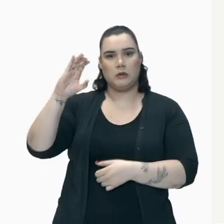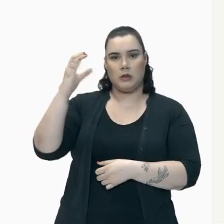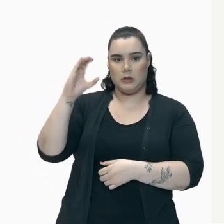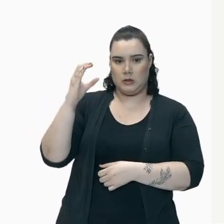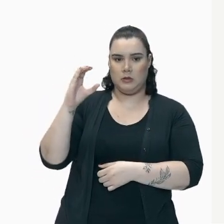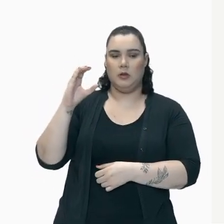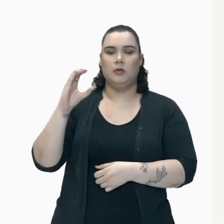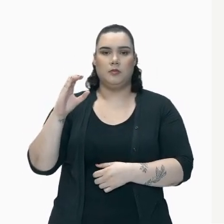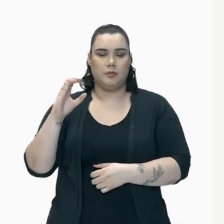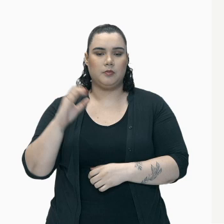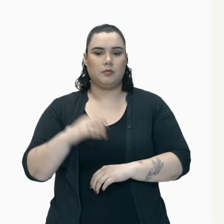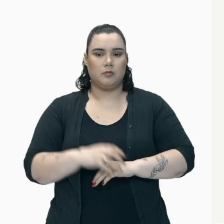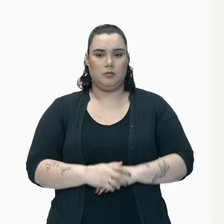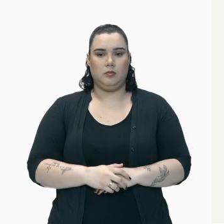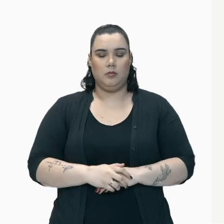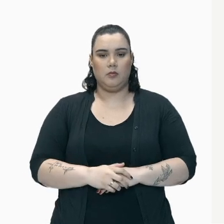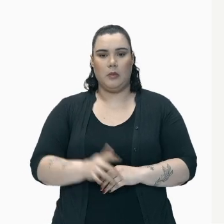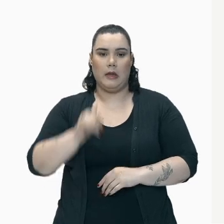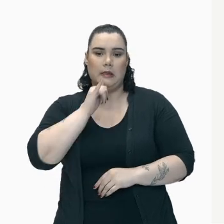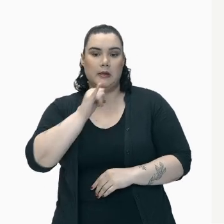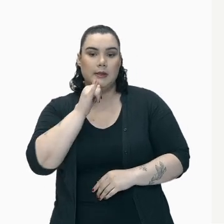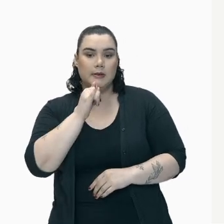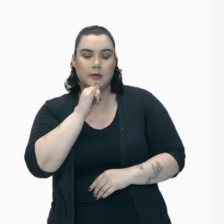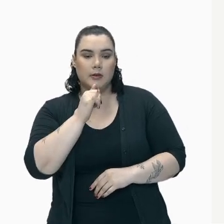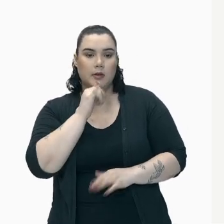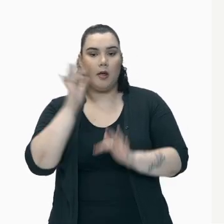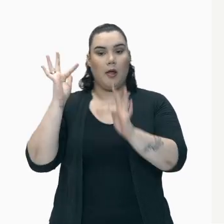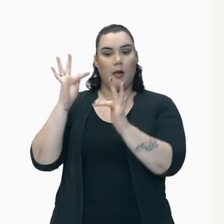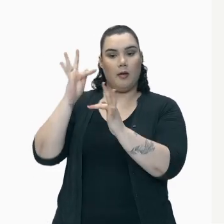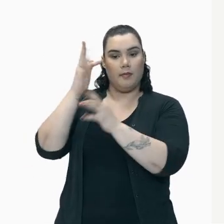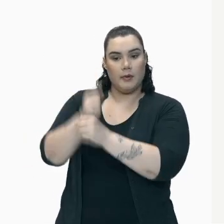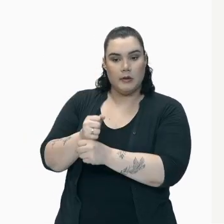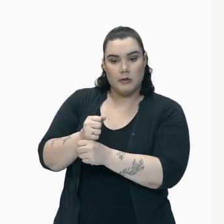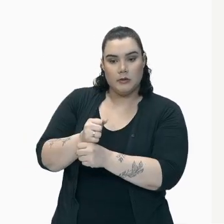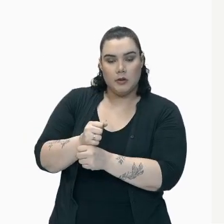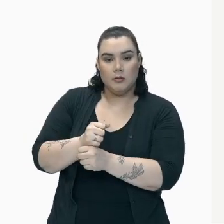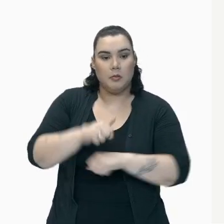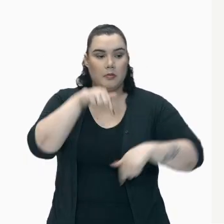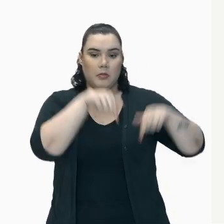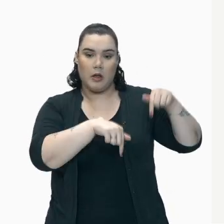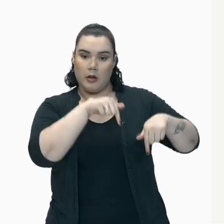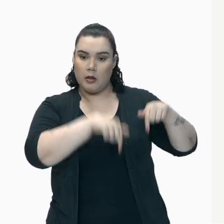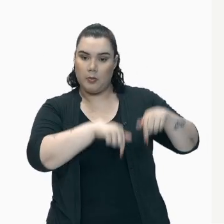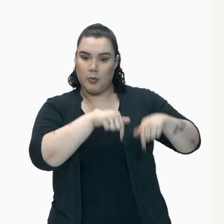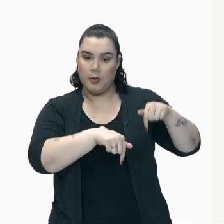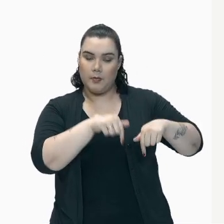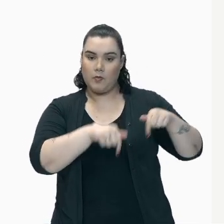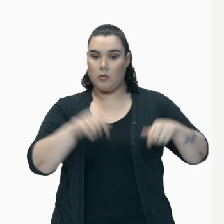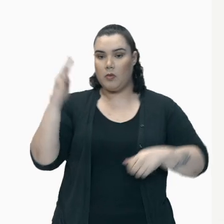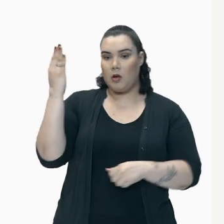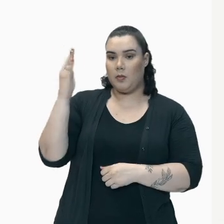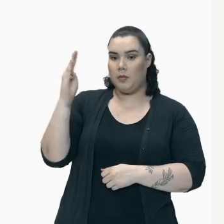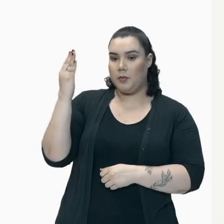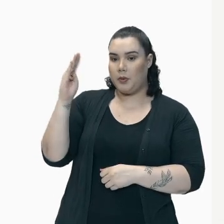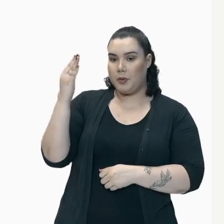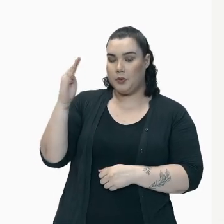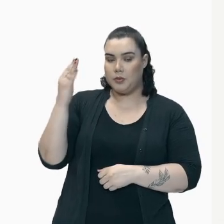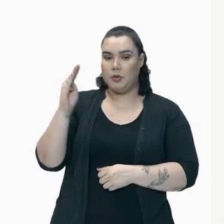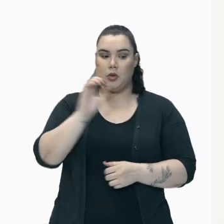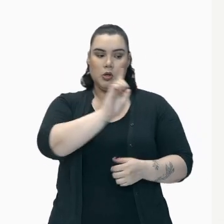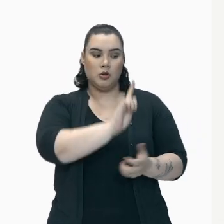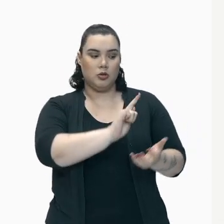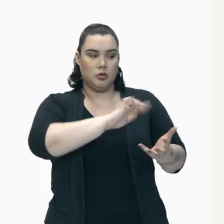outras ciências, como, por exemplo, a física, a química, a biologia,